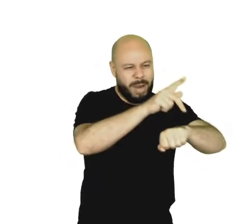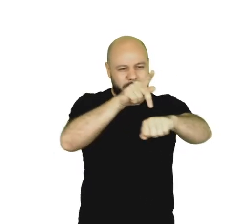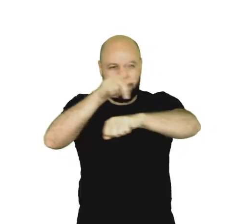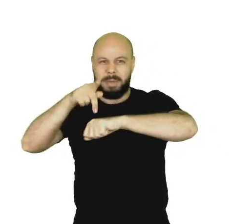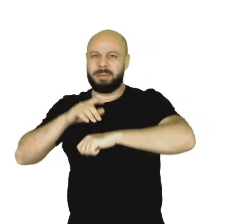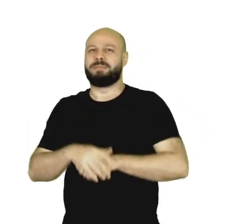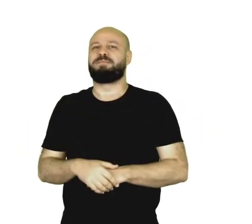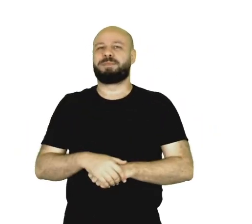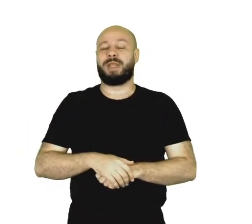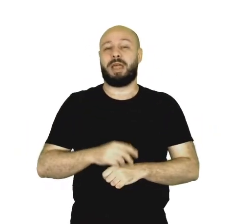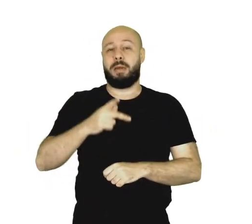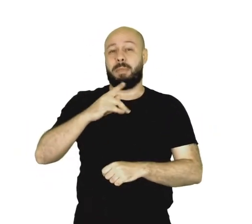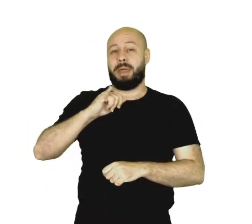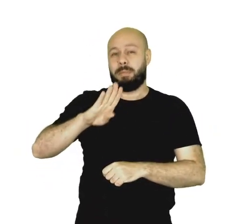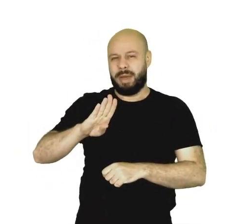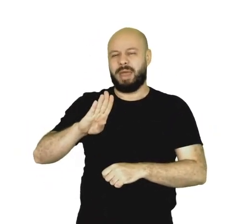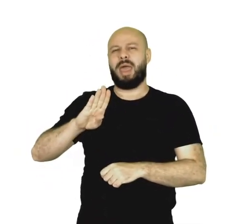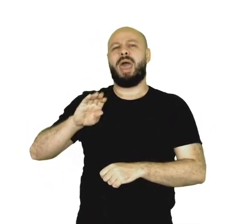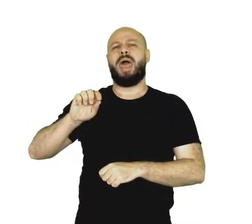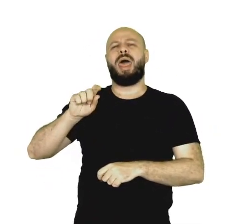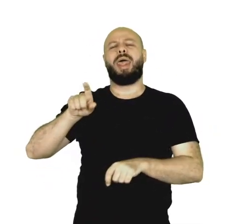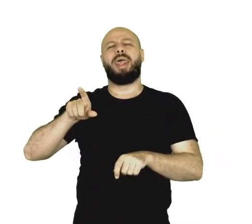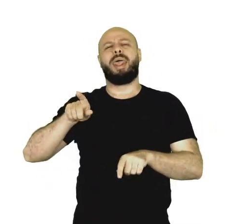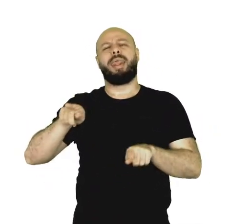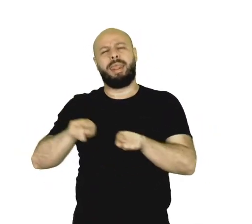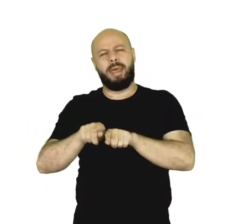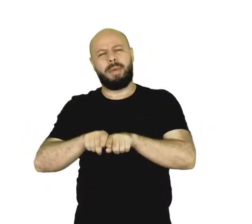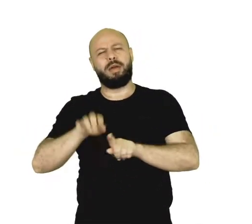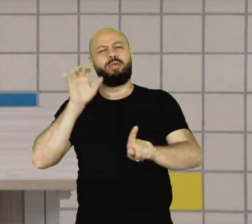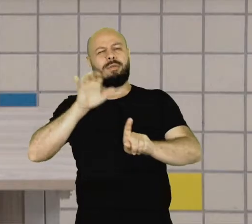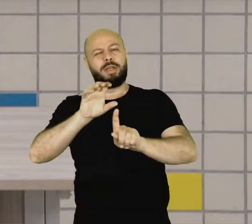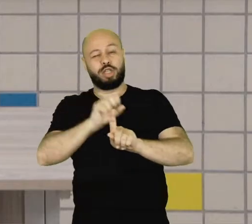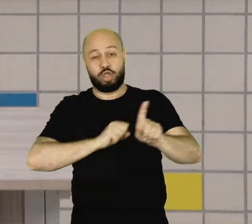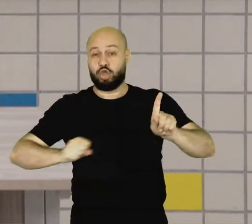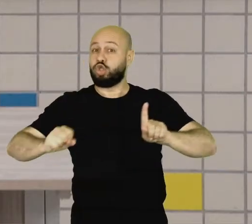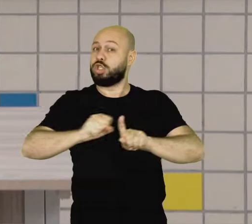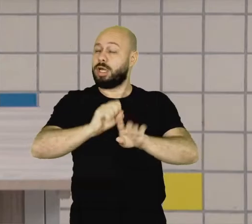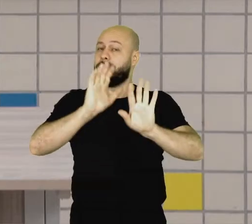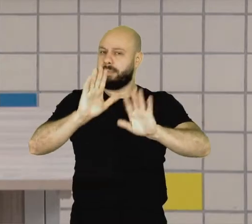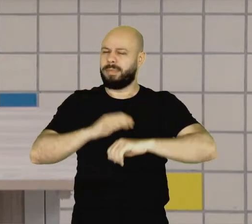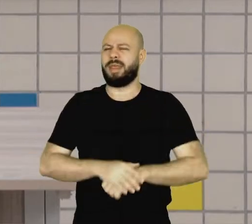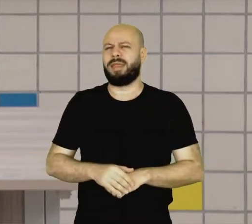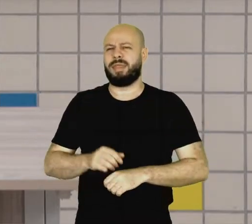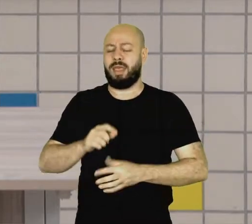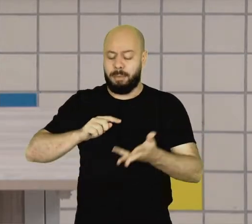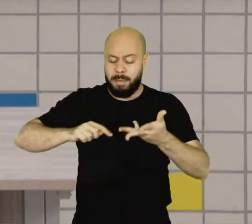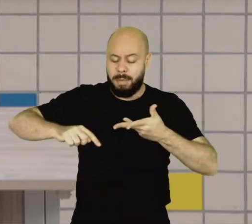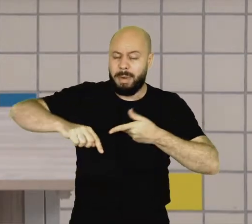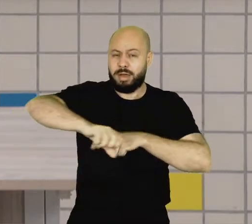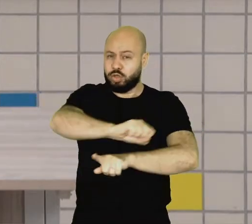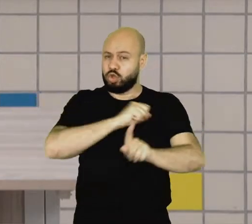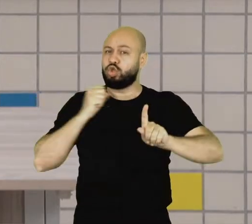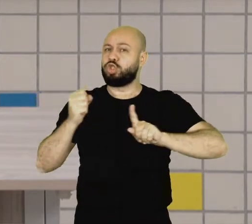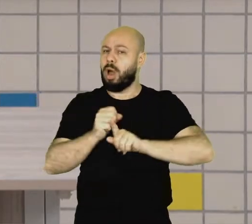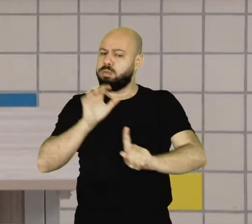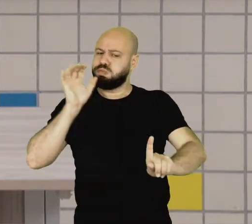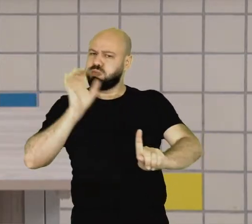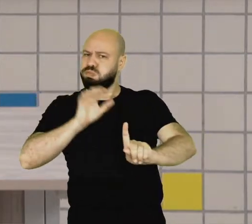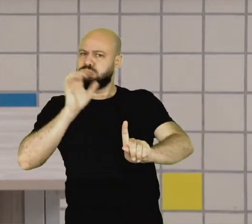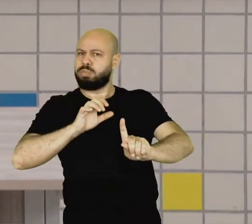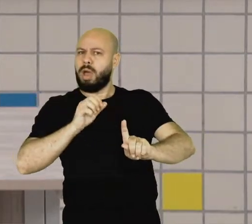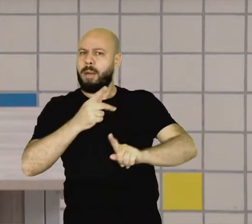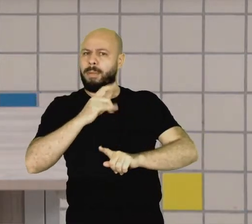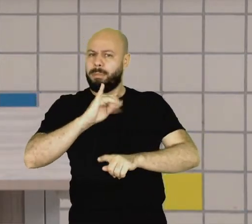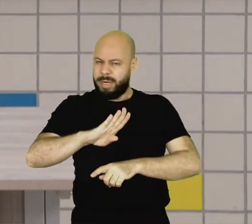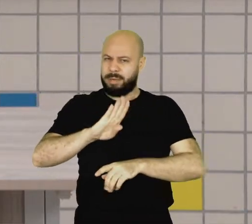mas o PIB também é influenciado por fatores sociais. Lembra que a gente viu sobre fator social? Sim, nós falamos sobre